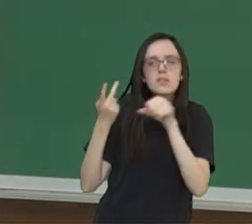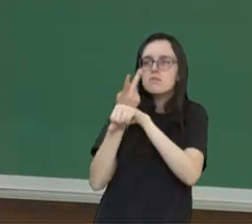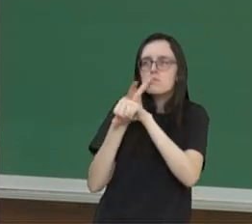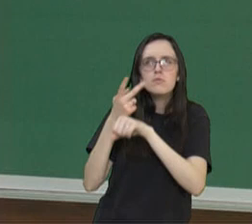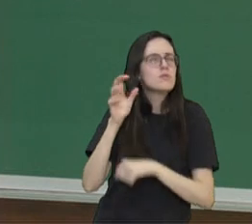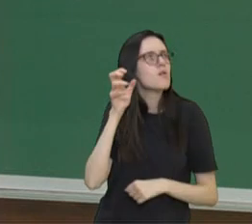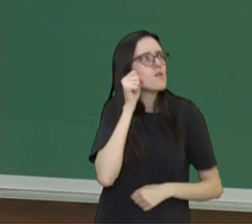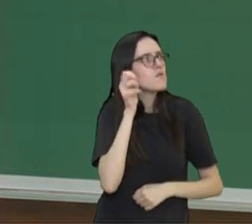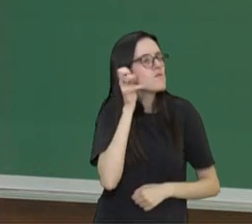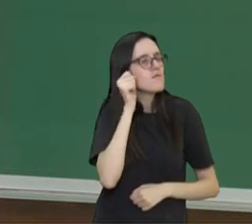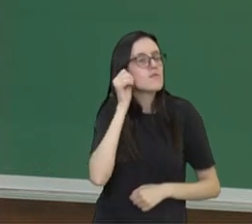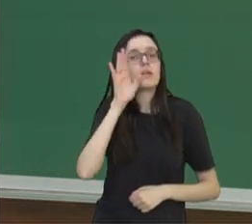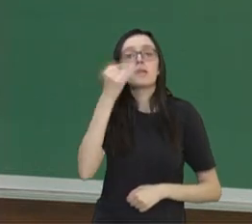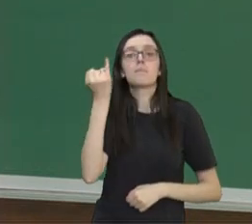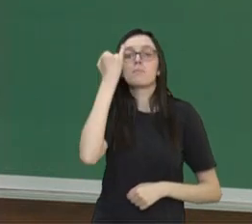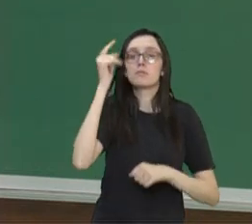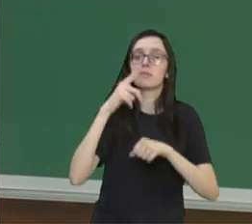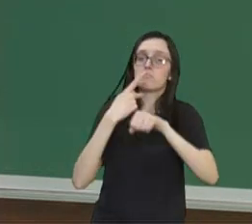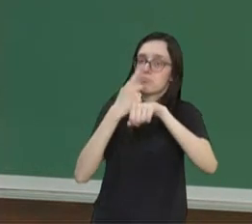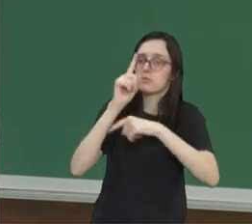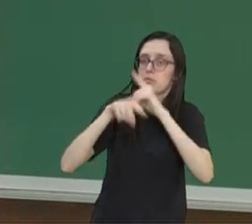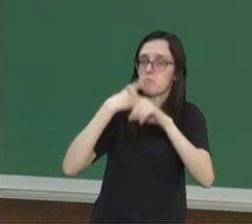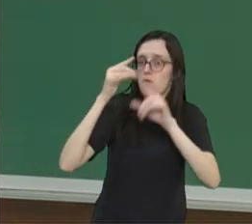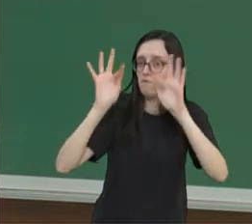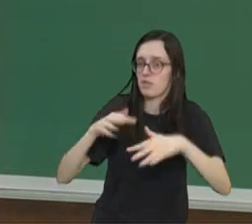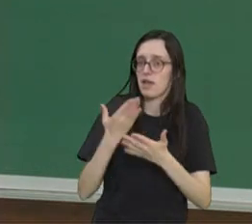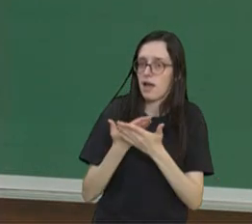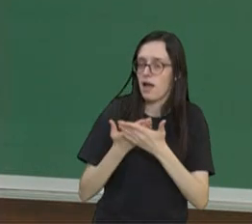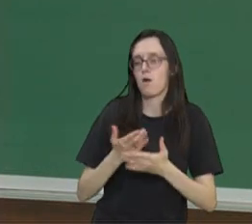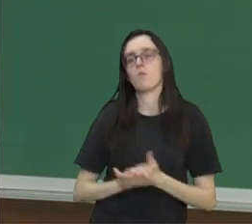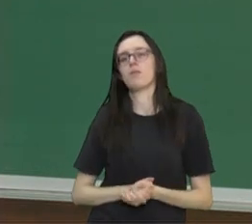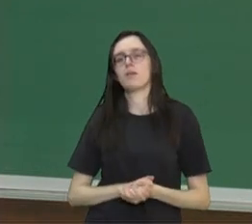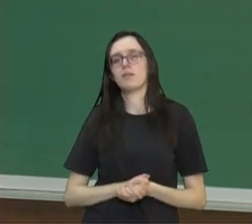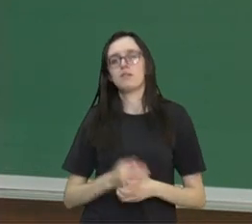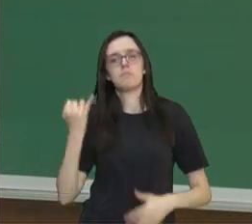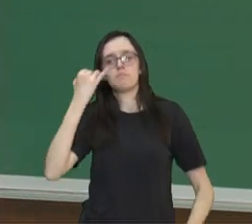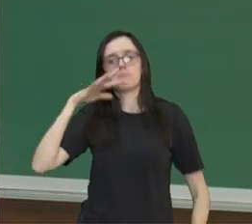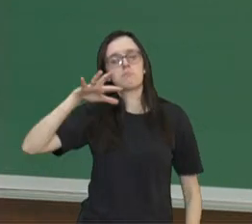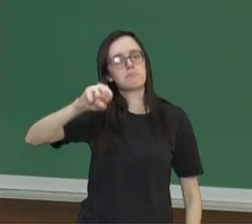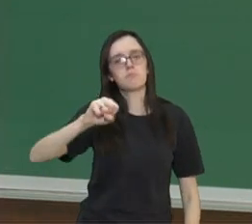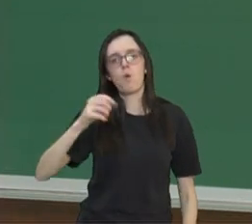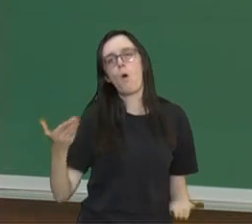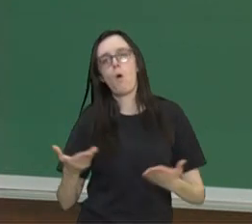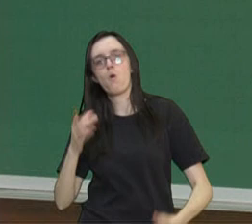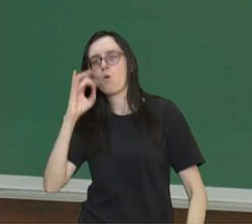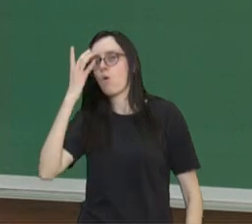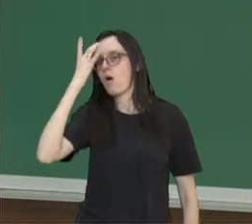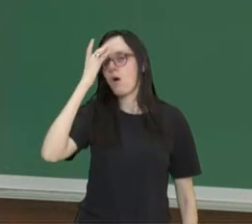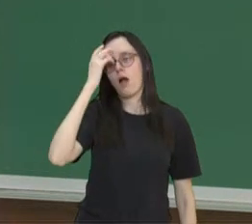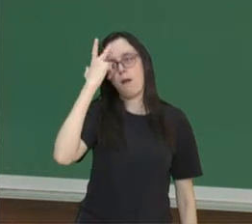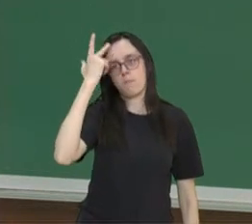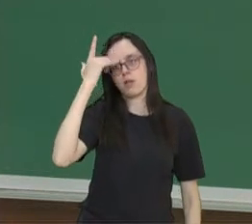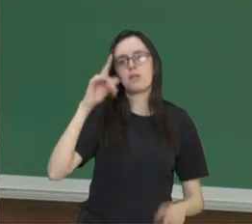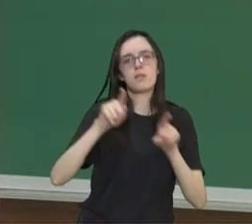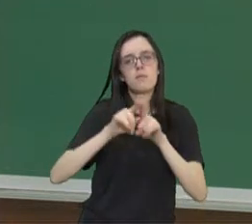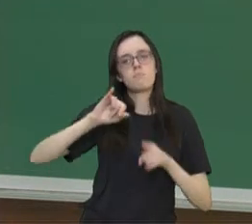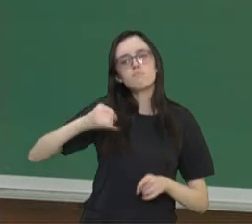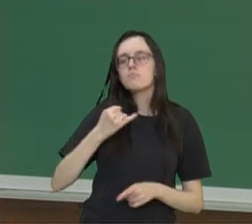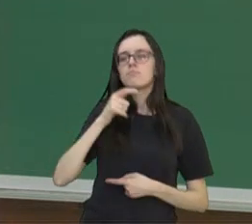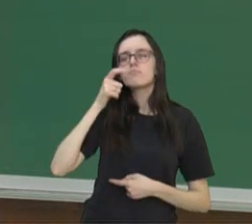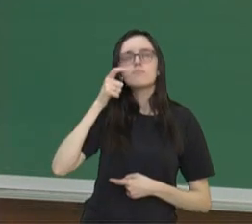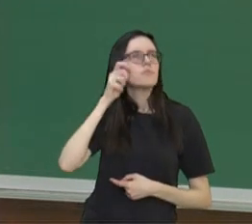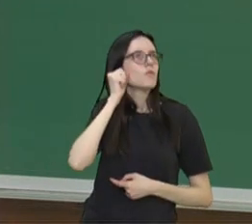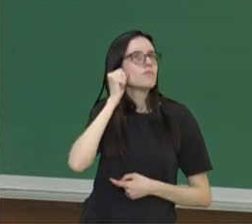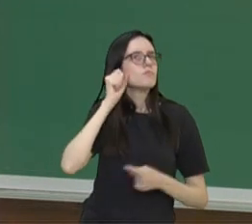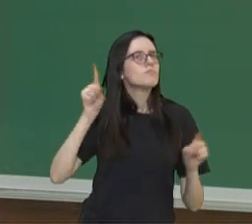essa música, busca ela depois, no final da aula, busca ela aí hoje ou amanhã durante a semana, busca ela, ouve ela,